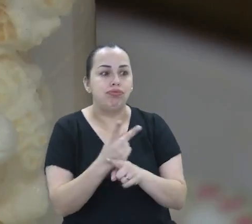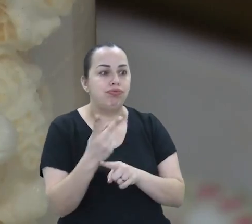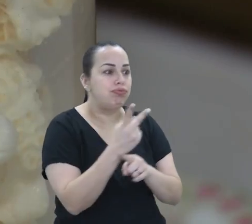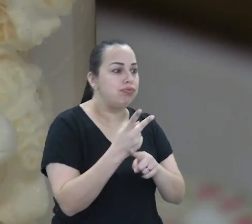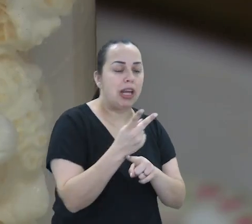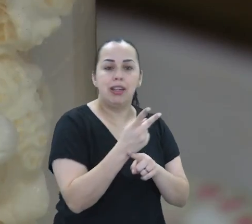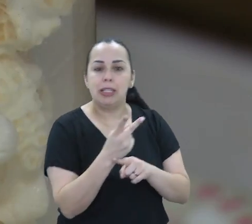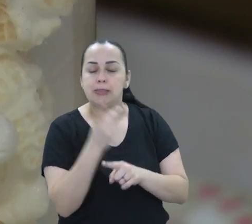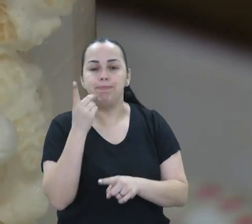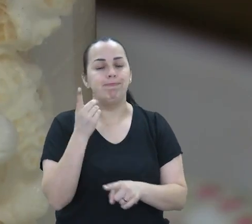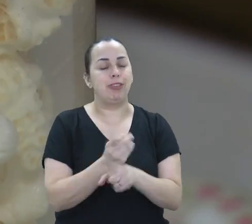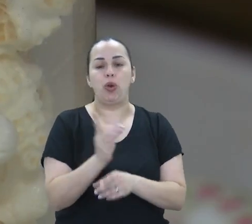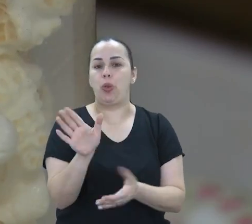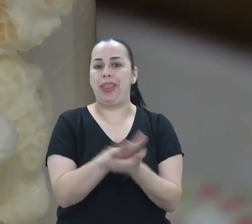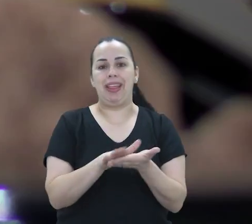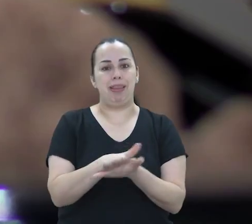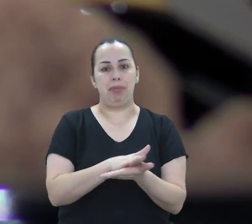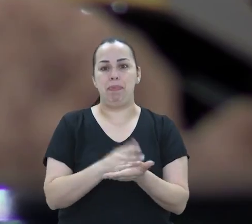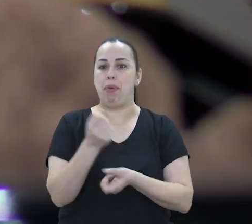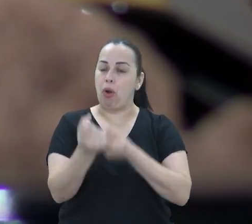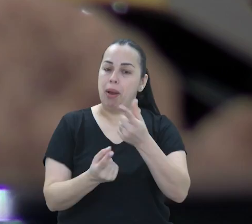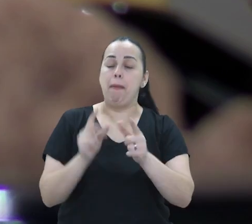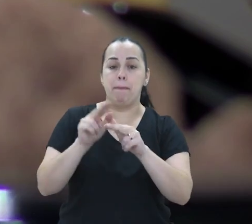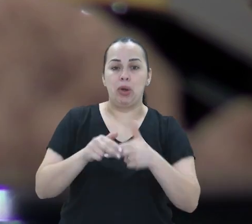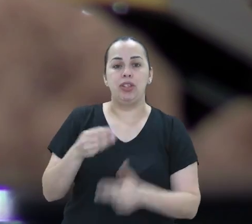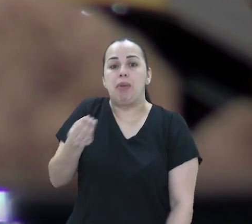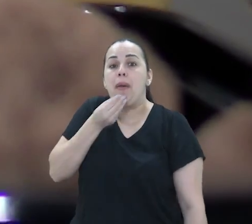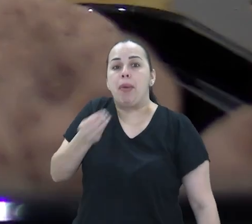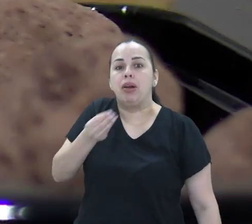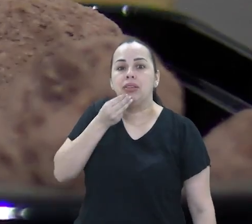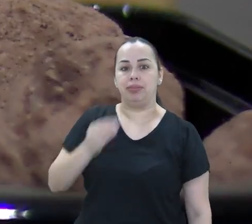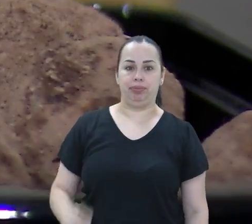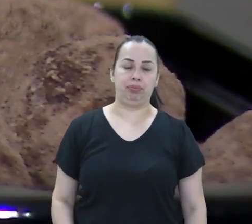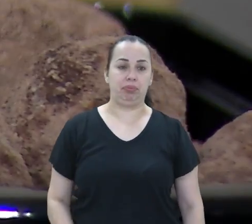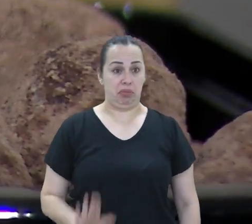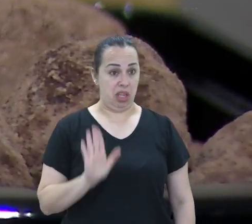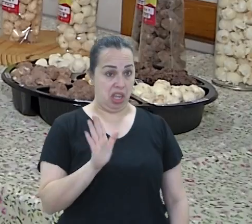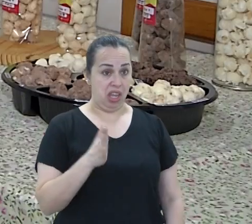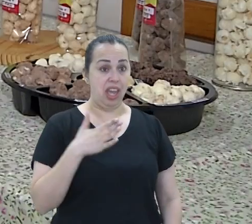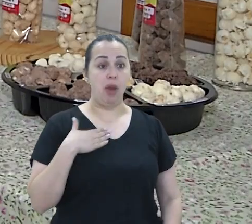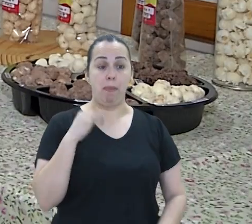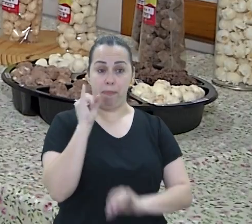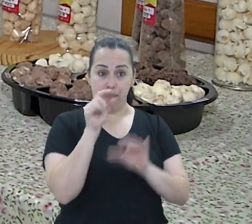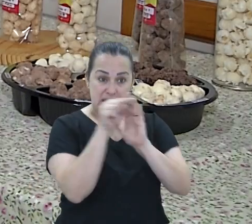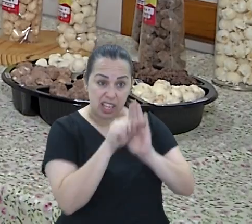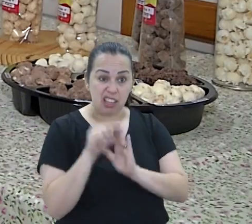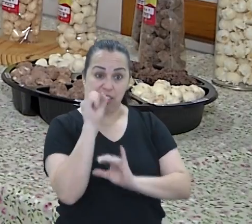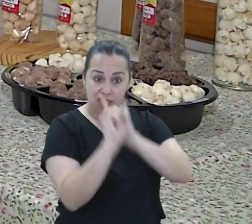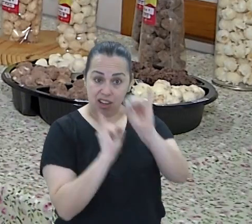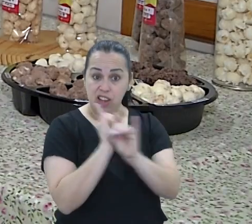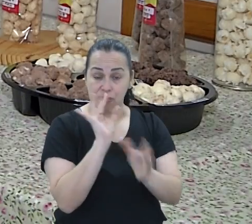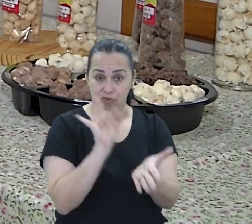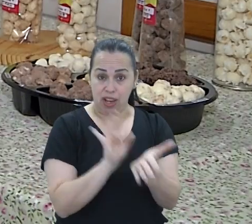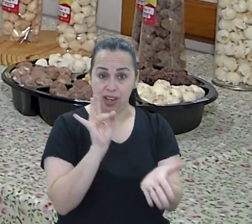não encontrou alguém que fizesse as pipocas. Dali surgiu a oportunidade. Fiz com uma receita da internet mesmo